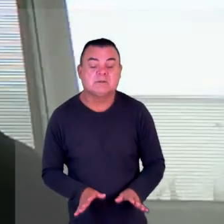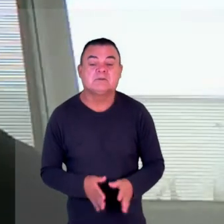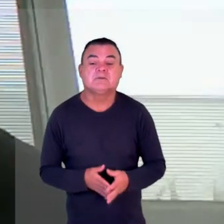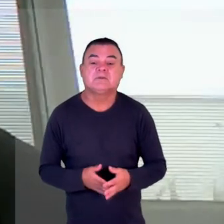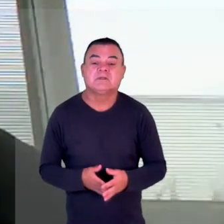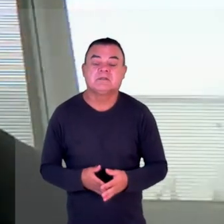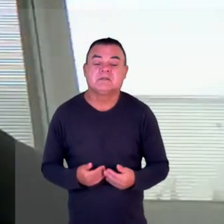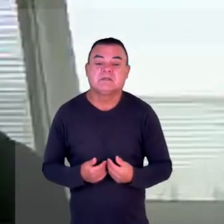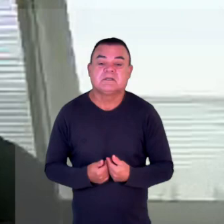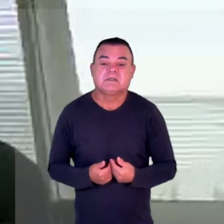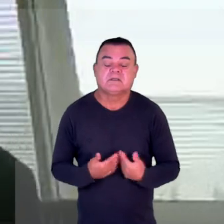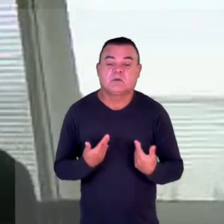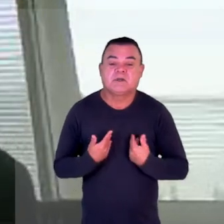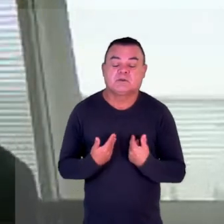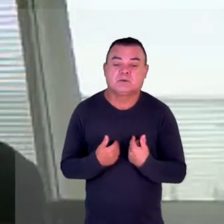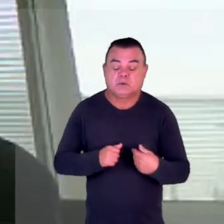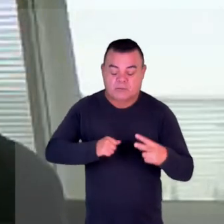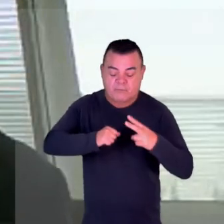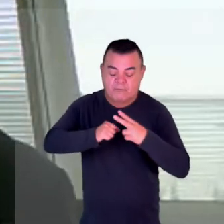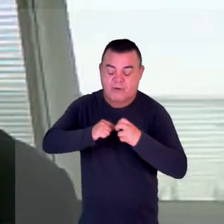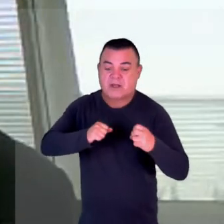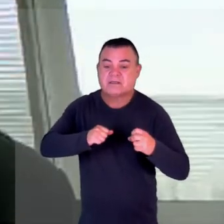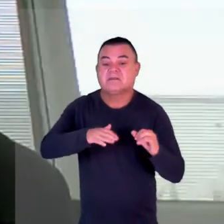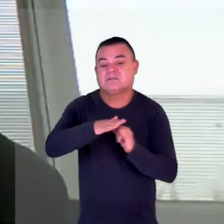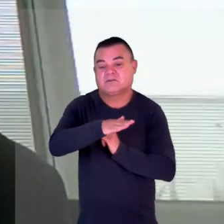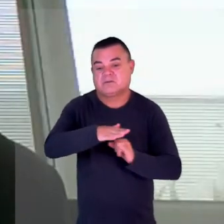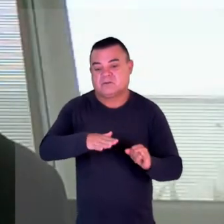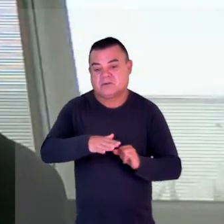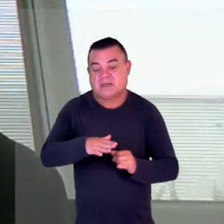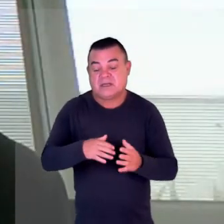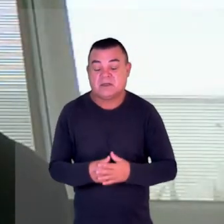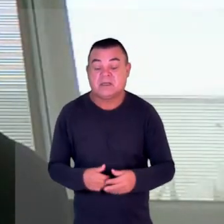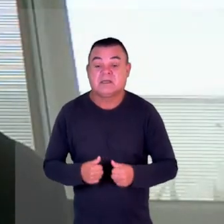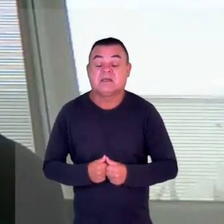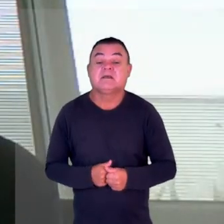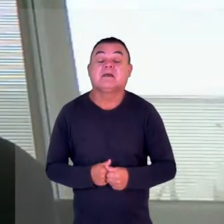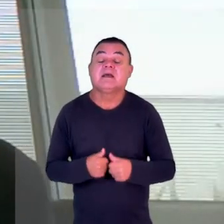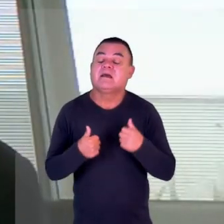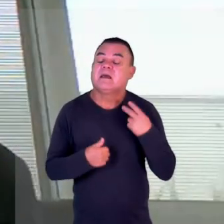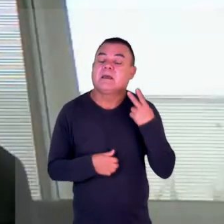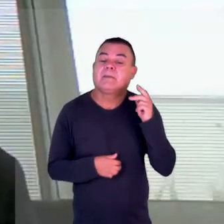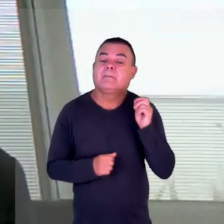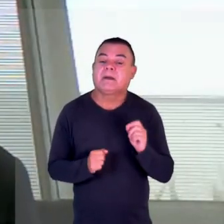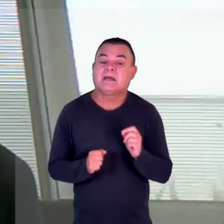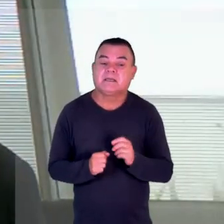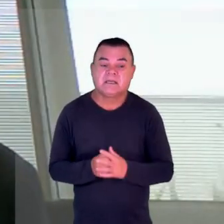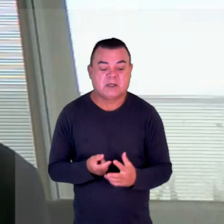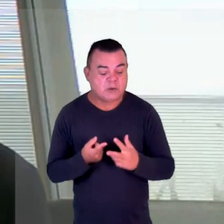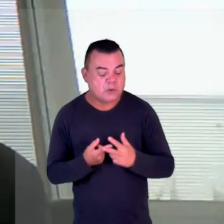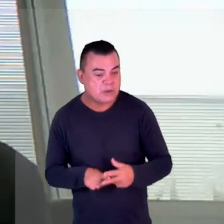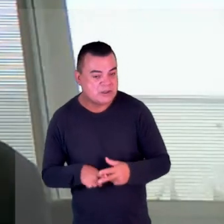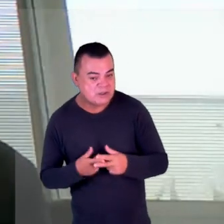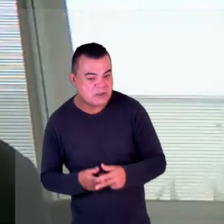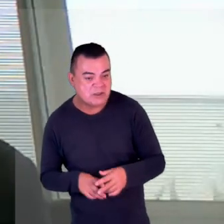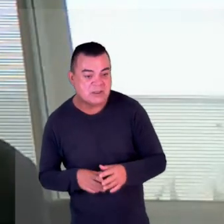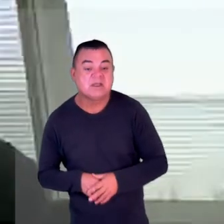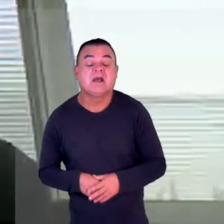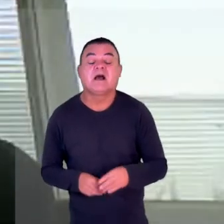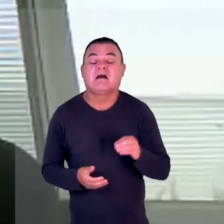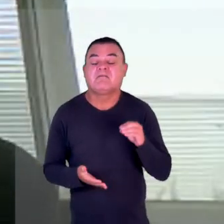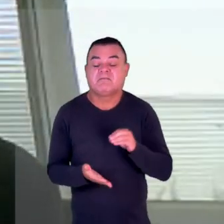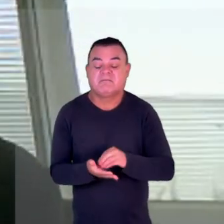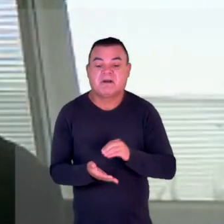institucional está vinculado né a a corrigir as injustiças e a defender os órfãos os pobres os